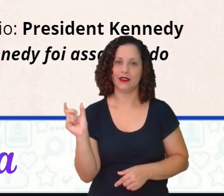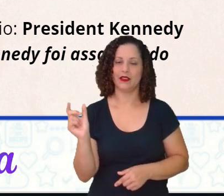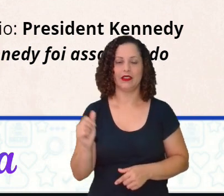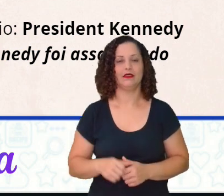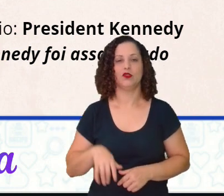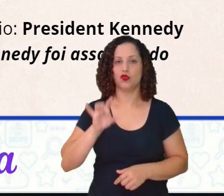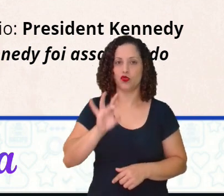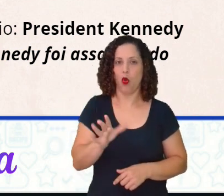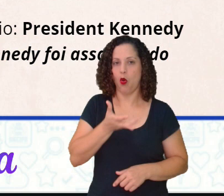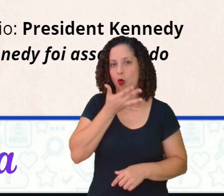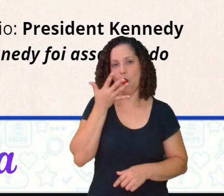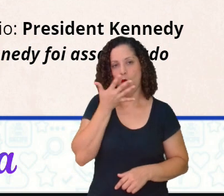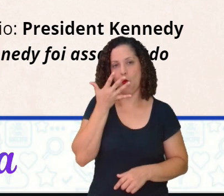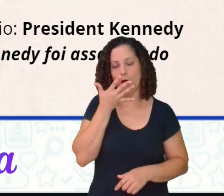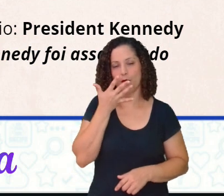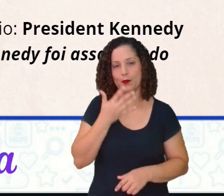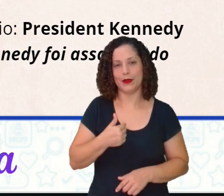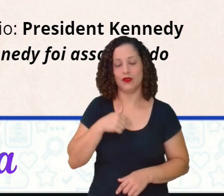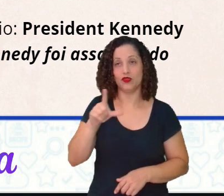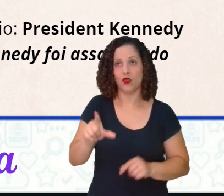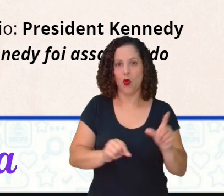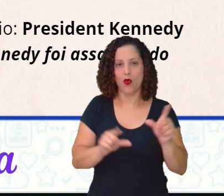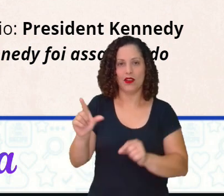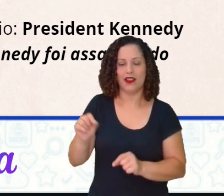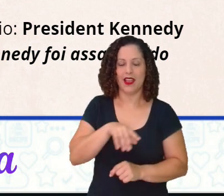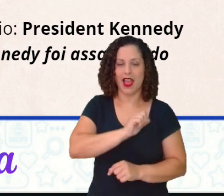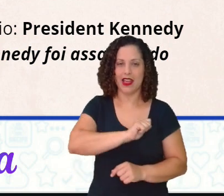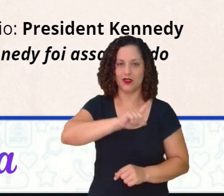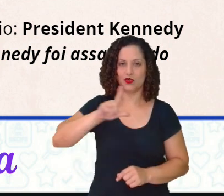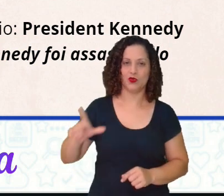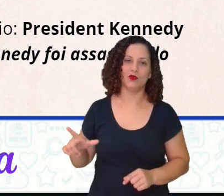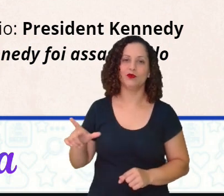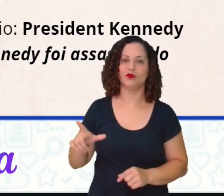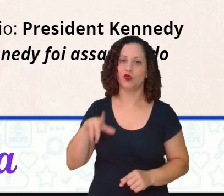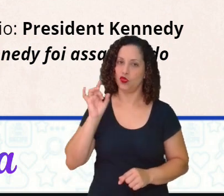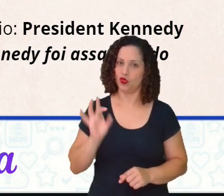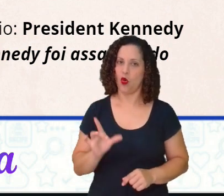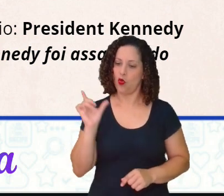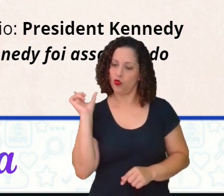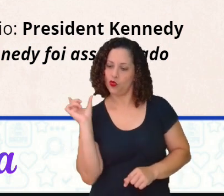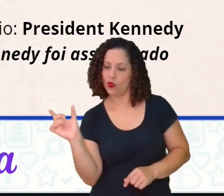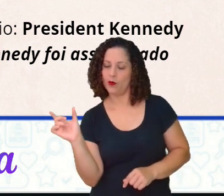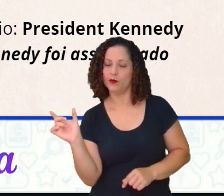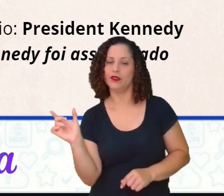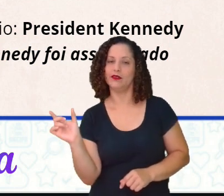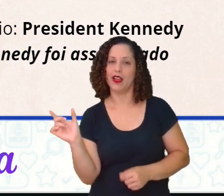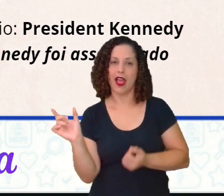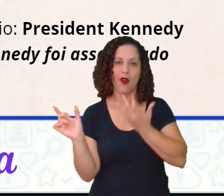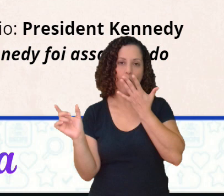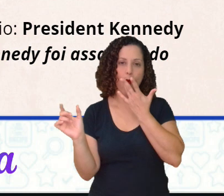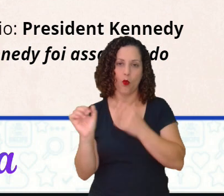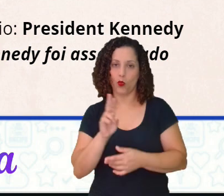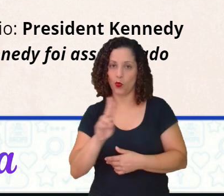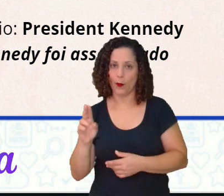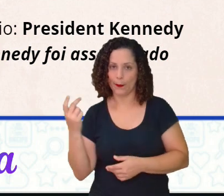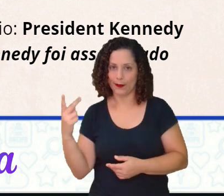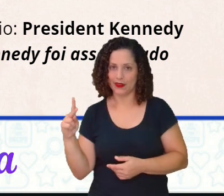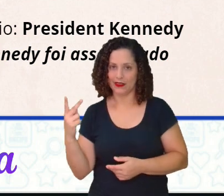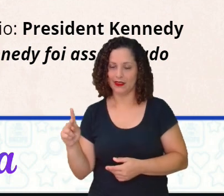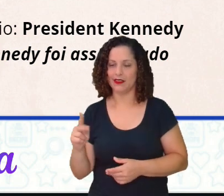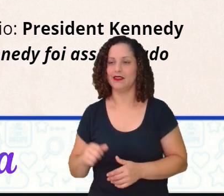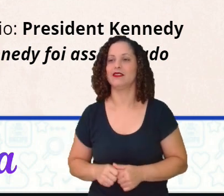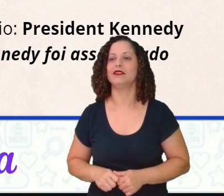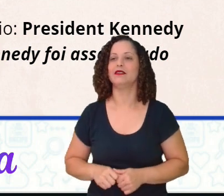blue. Minha cor favorita é azul. Eu não falo o azul, azul, em inglês, né?